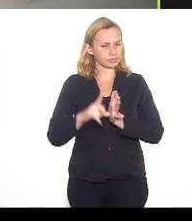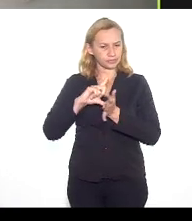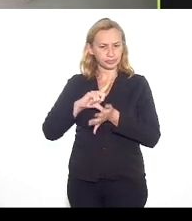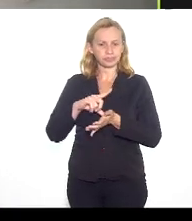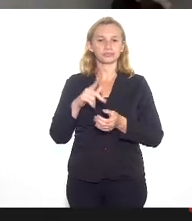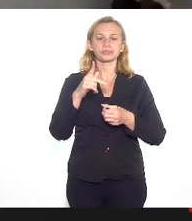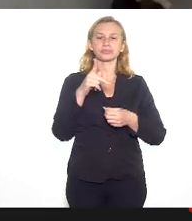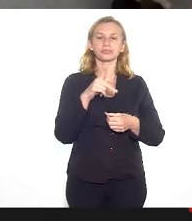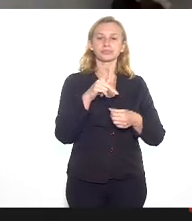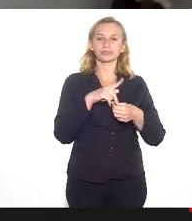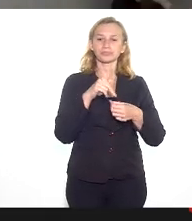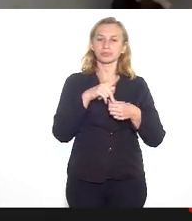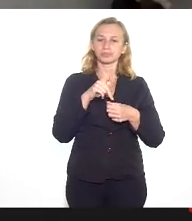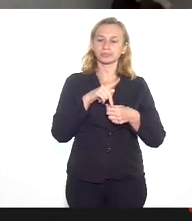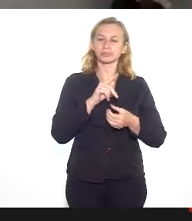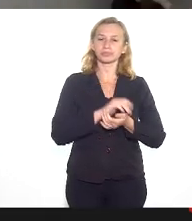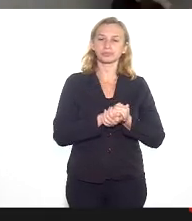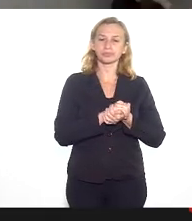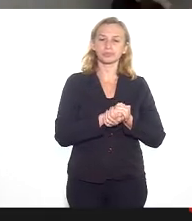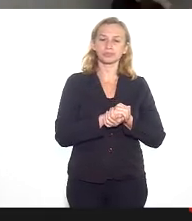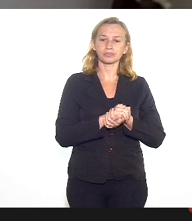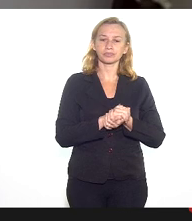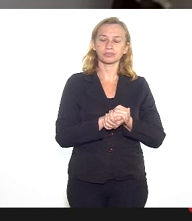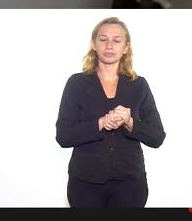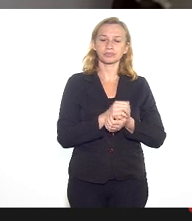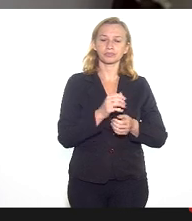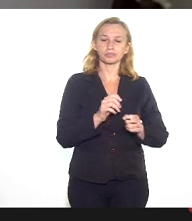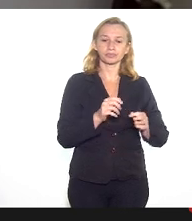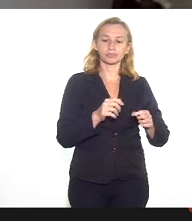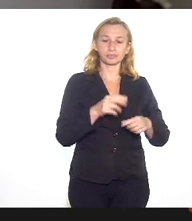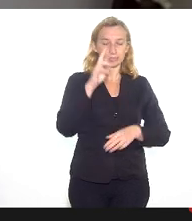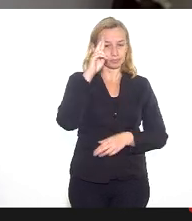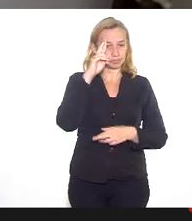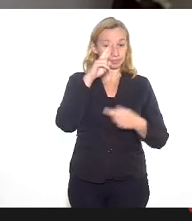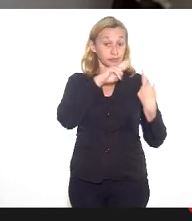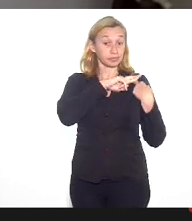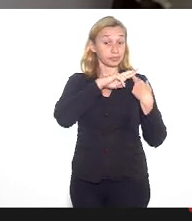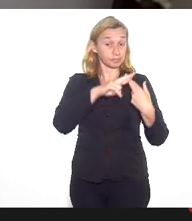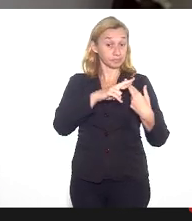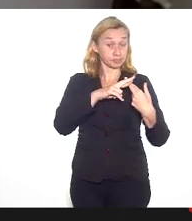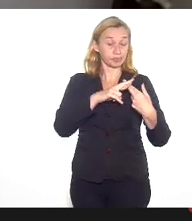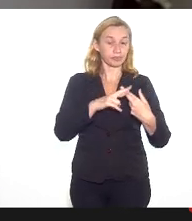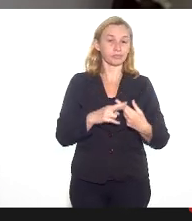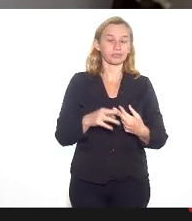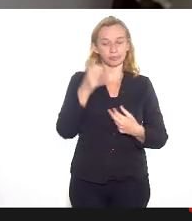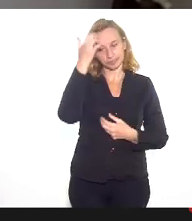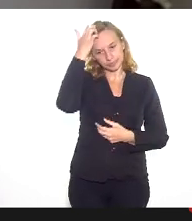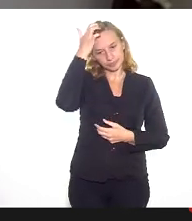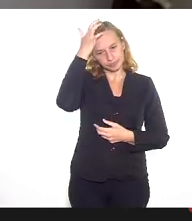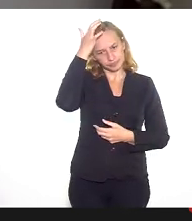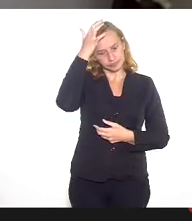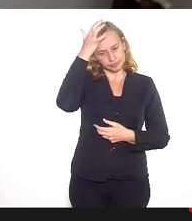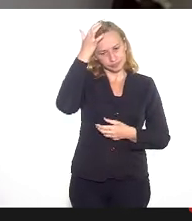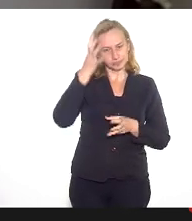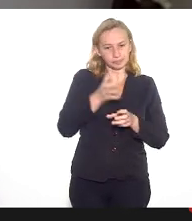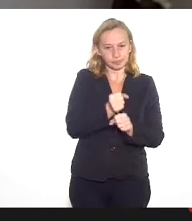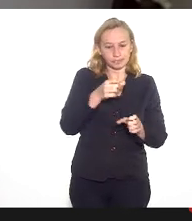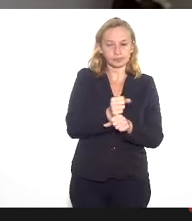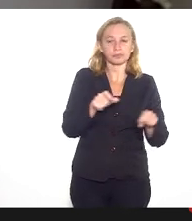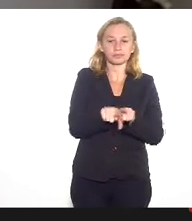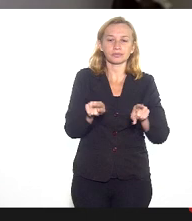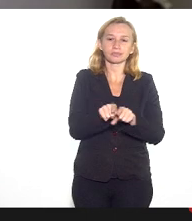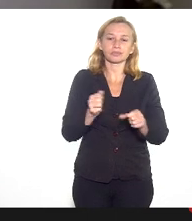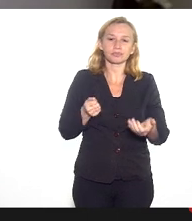a Petrobras, como operadora do consórcio, ela é responsável pelo cálculo e pelo pagamento, em alguns